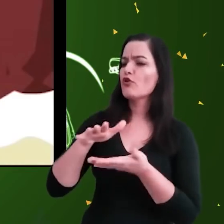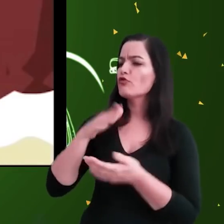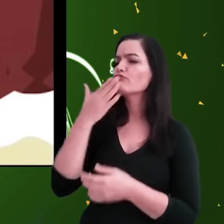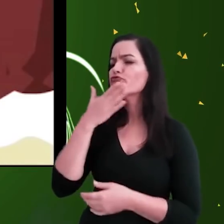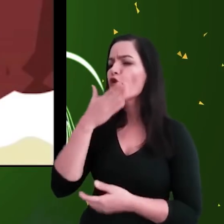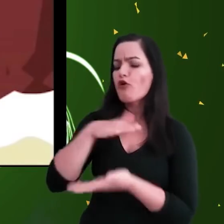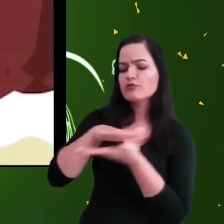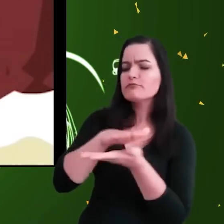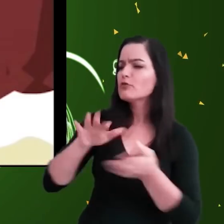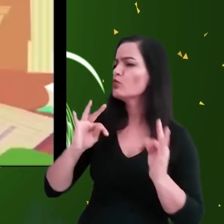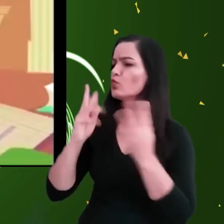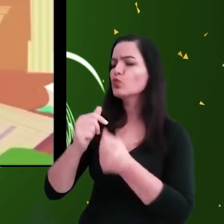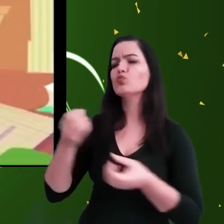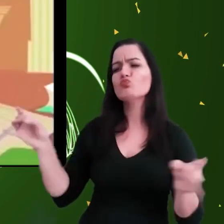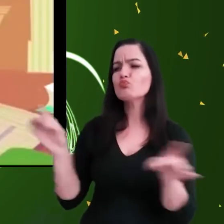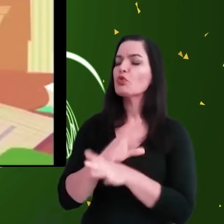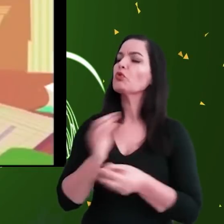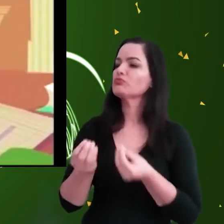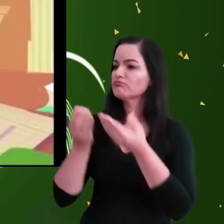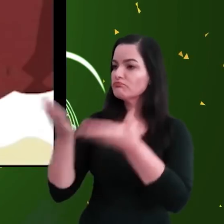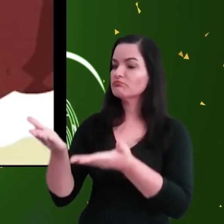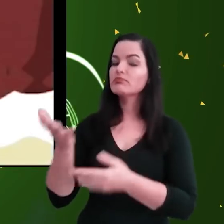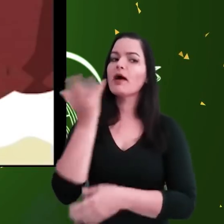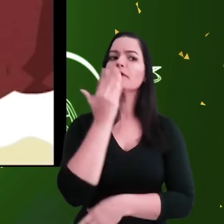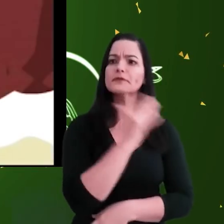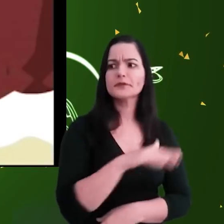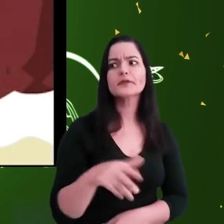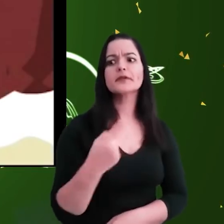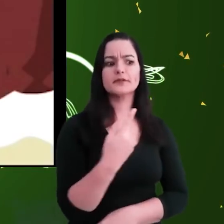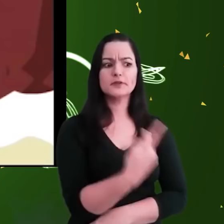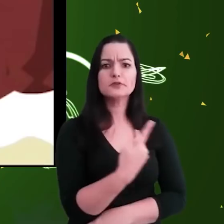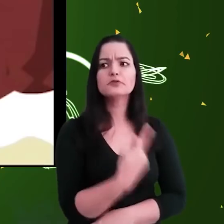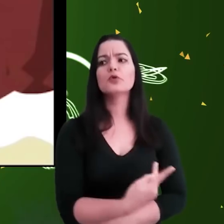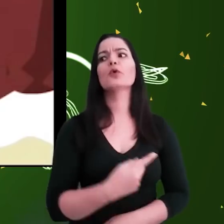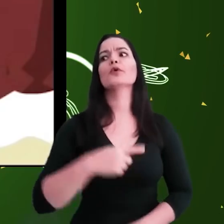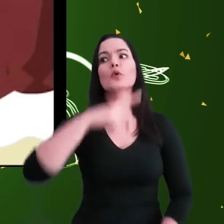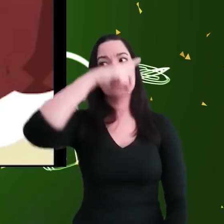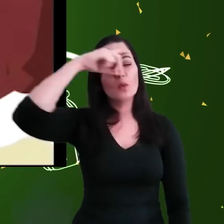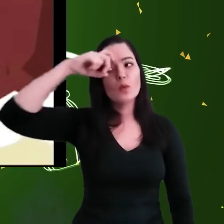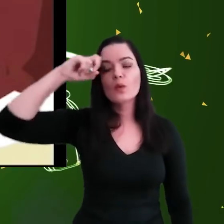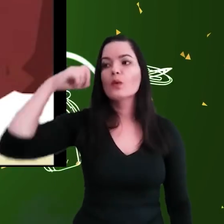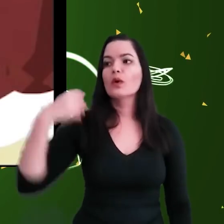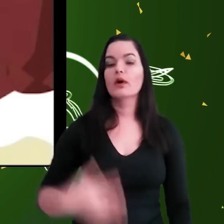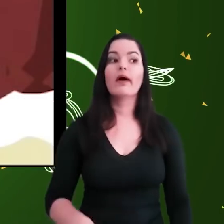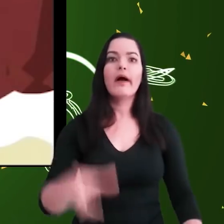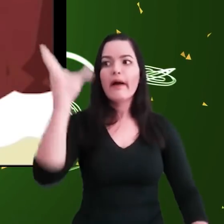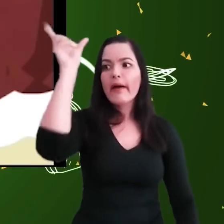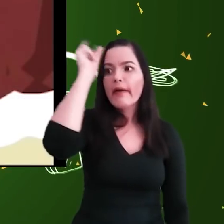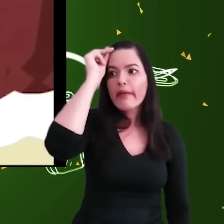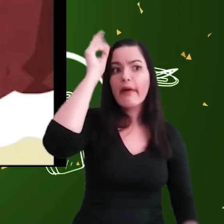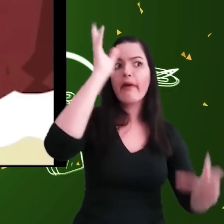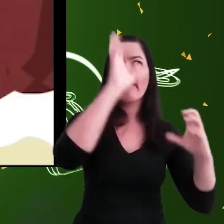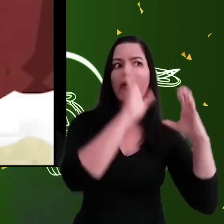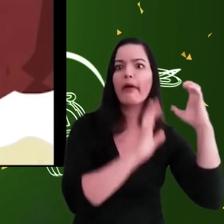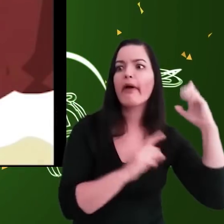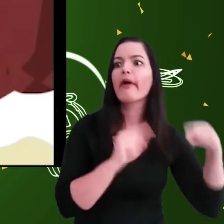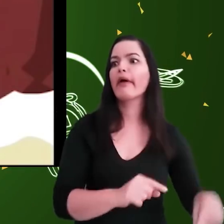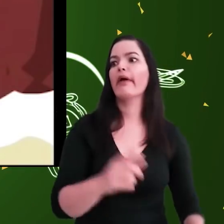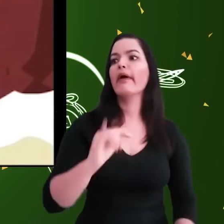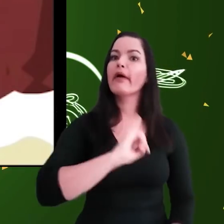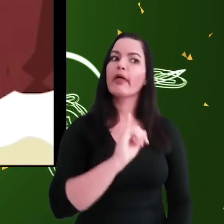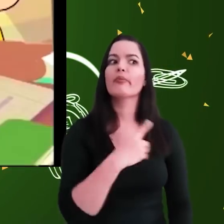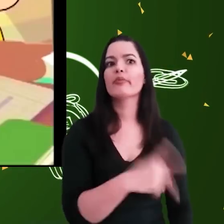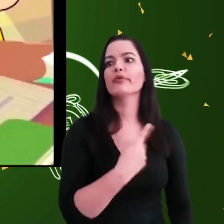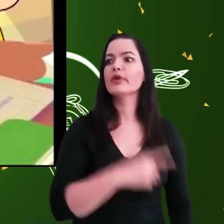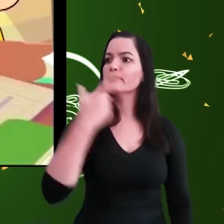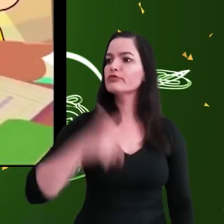um trabalho. Ah, é? É. A Teca brigou com o Guto de novo. E ela não lava as orelhas